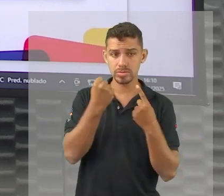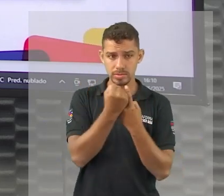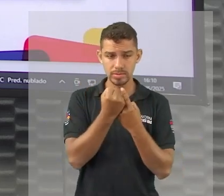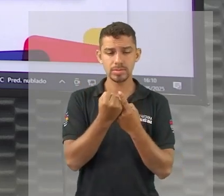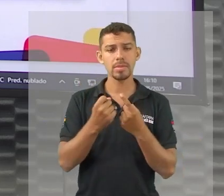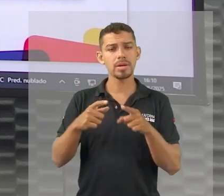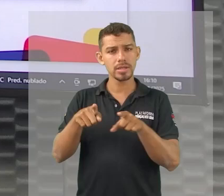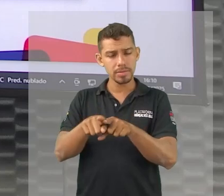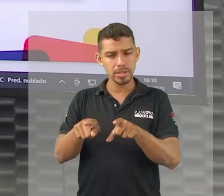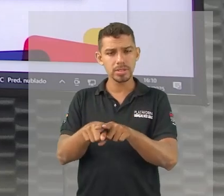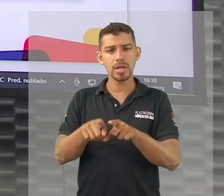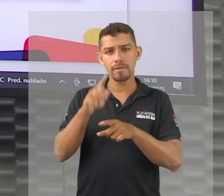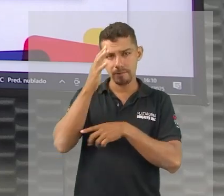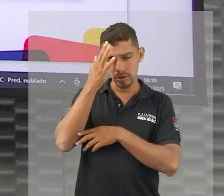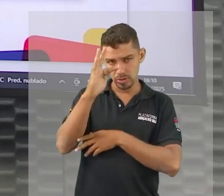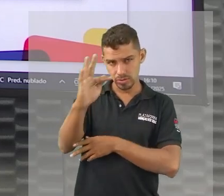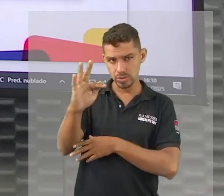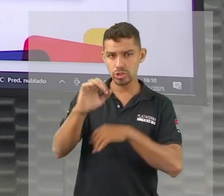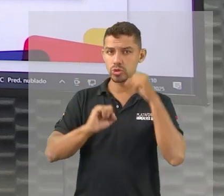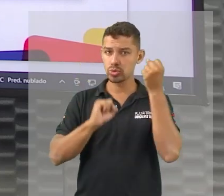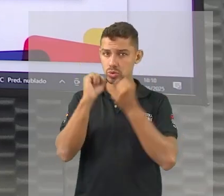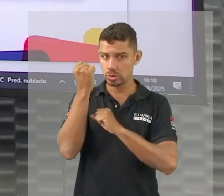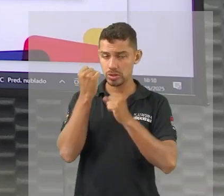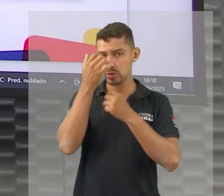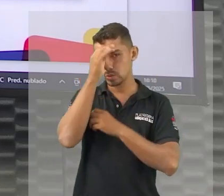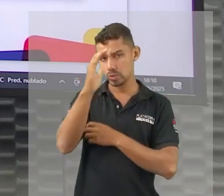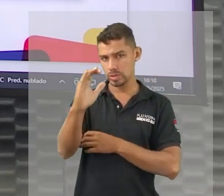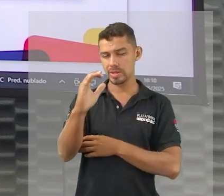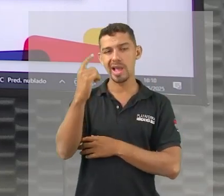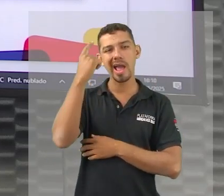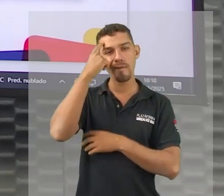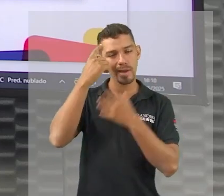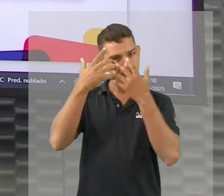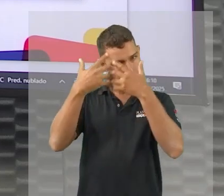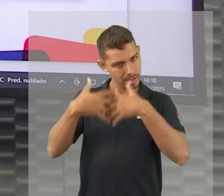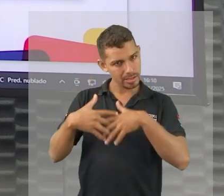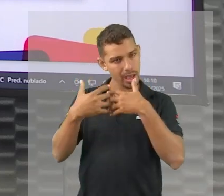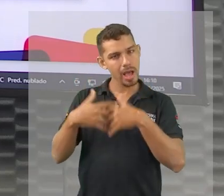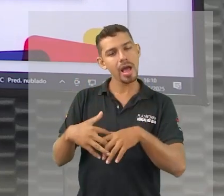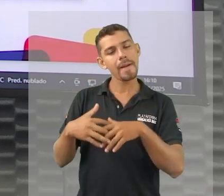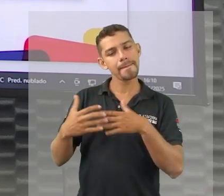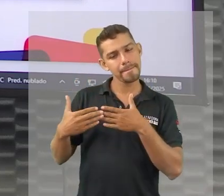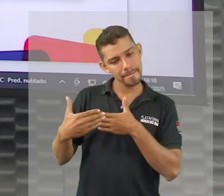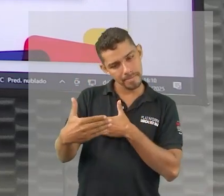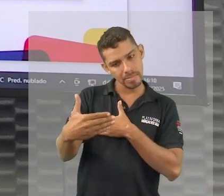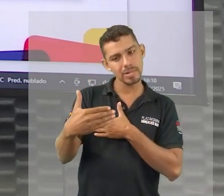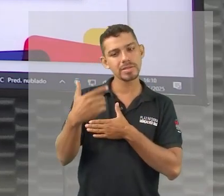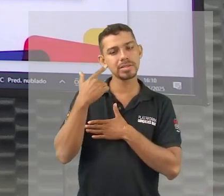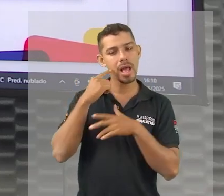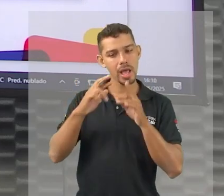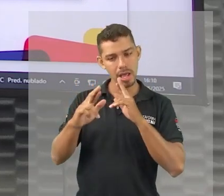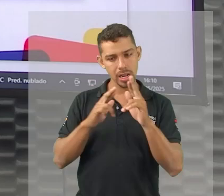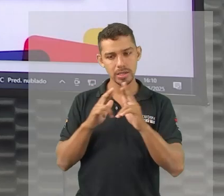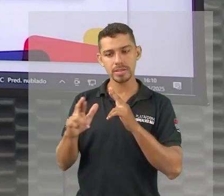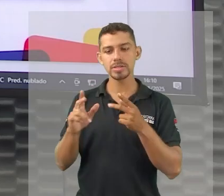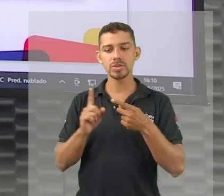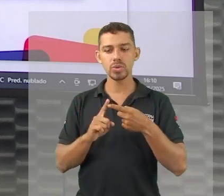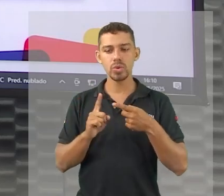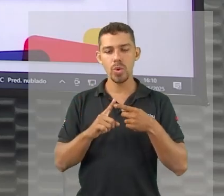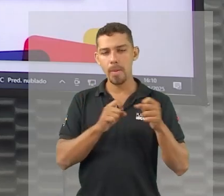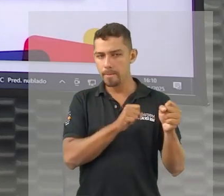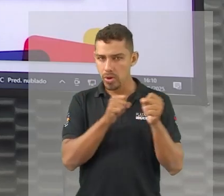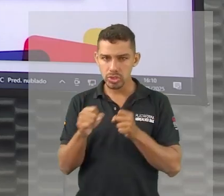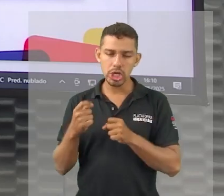também da filosofia, como indústria cultural. Então a gente vai pensar mais de perto assim essa relação entre